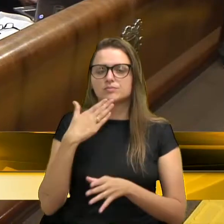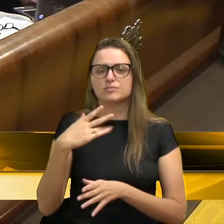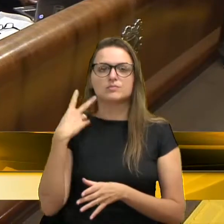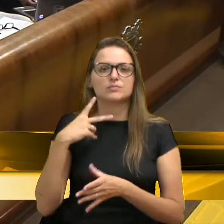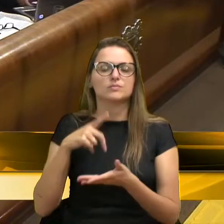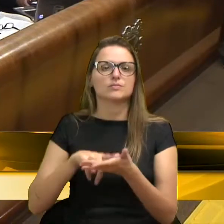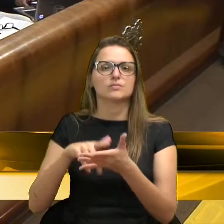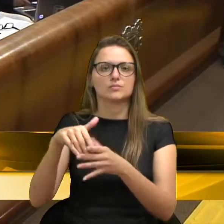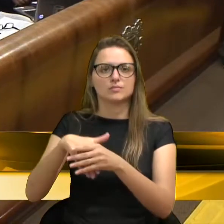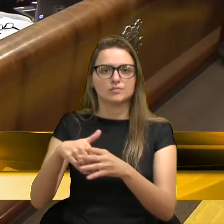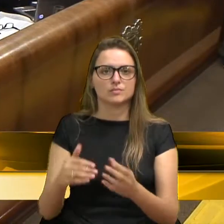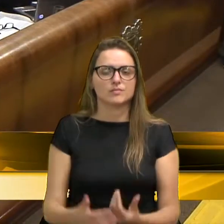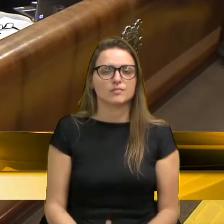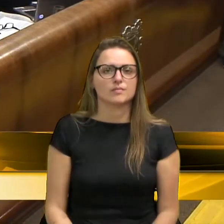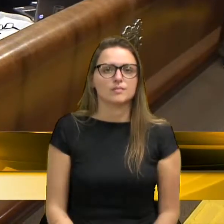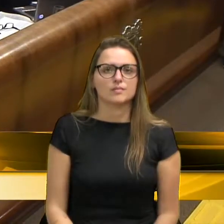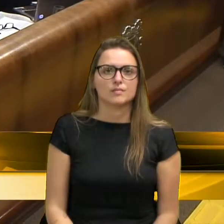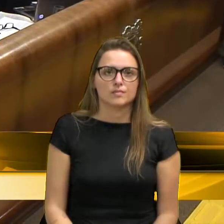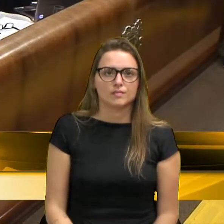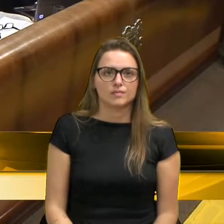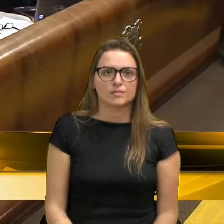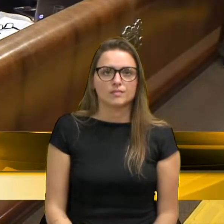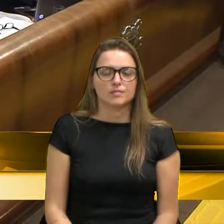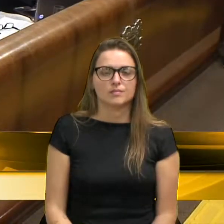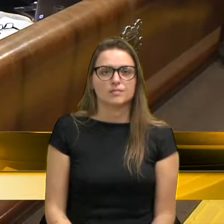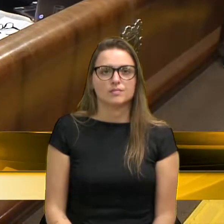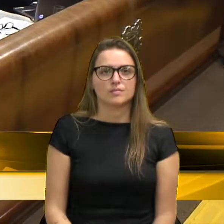solicito aos vereadores que registrem seus votos.